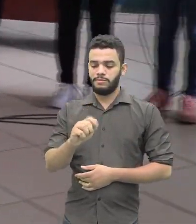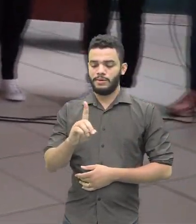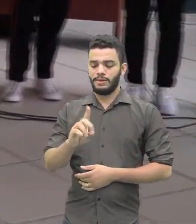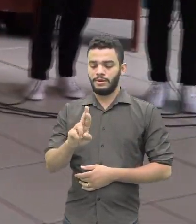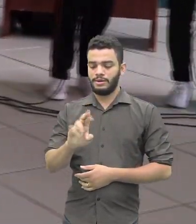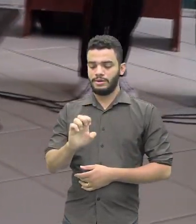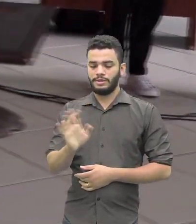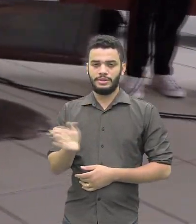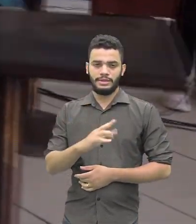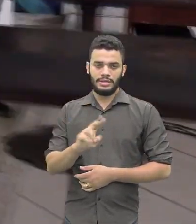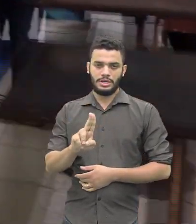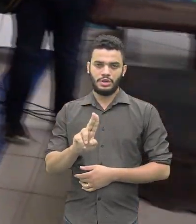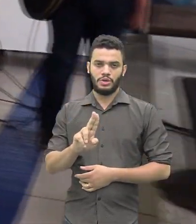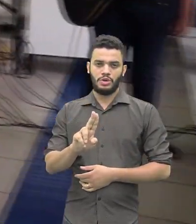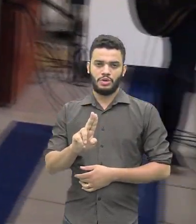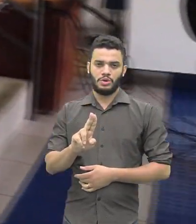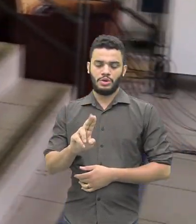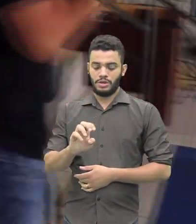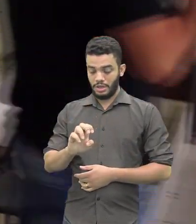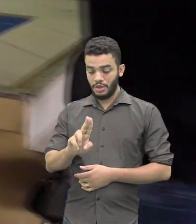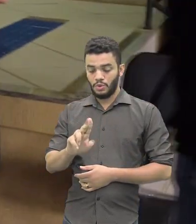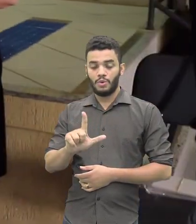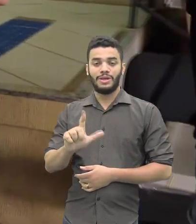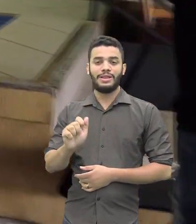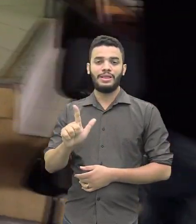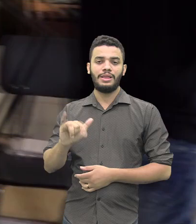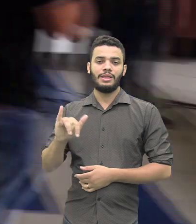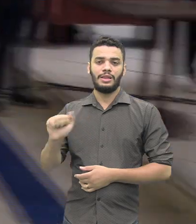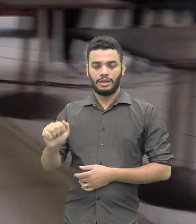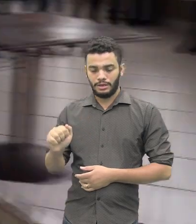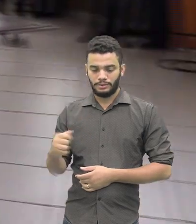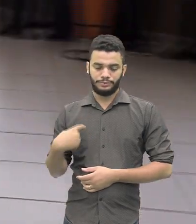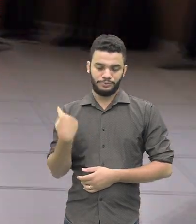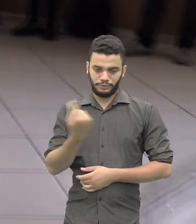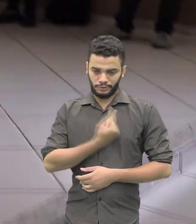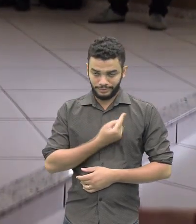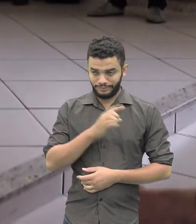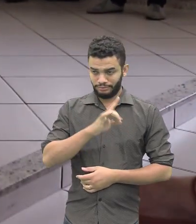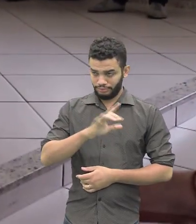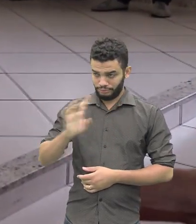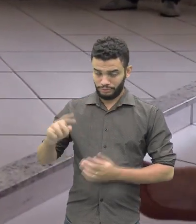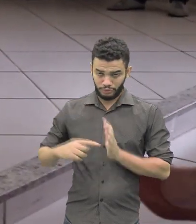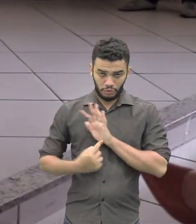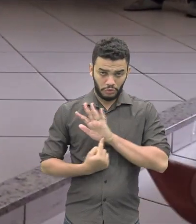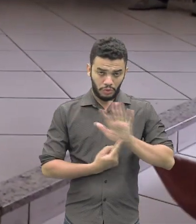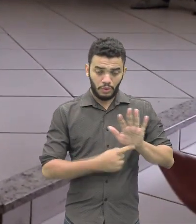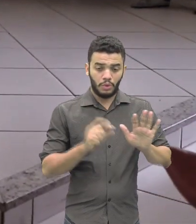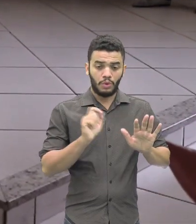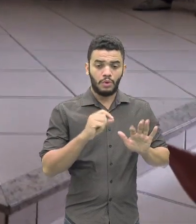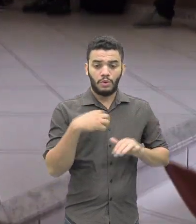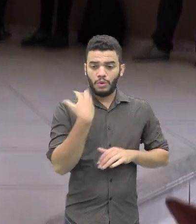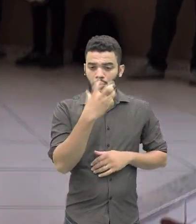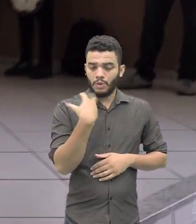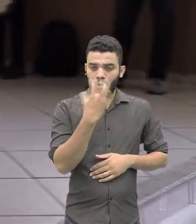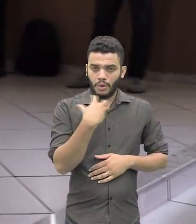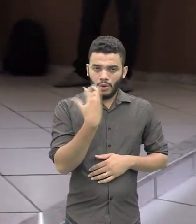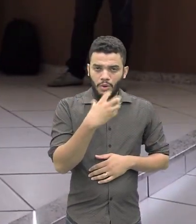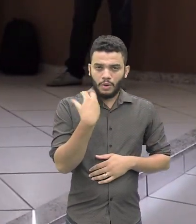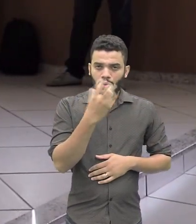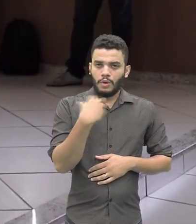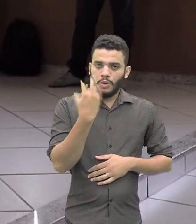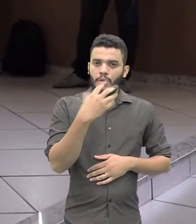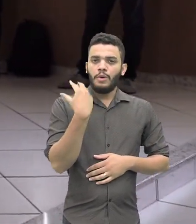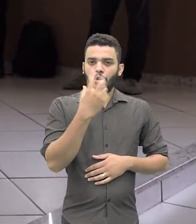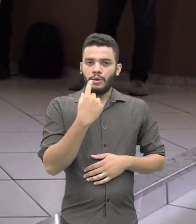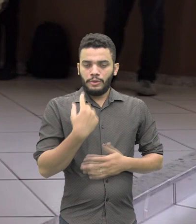Caíque a Gisele o Talison e o Levi Nossa que vamos cantar para vocês A Lara a Mirella a Isabela